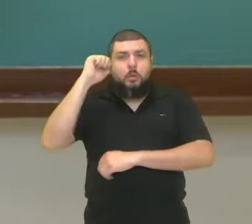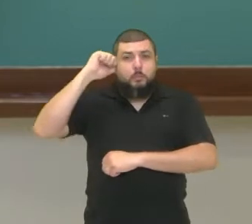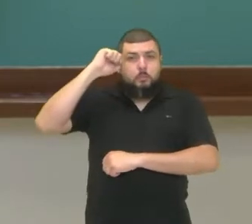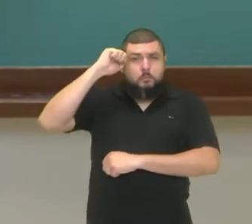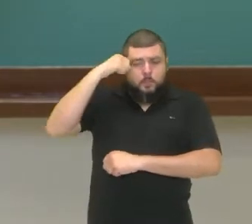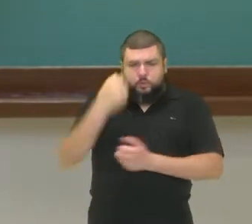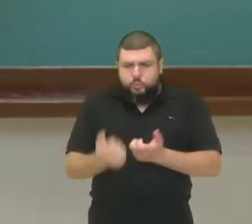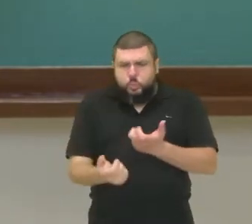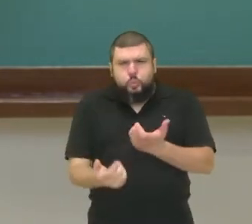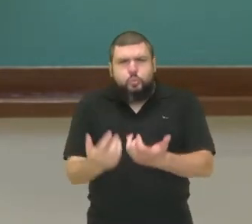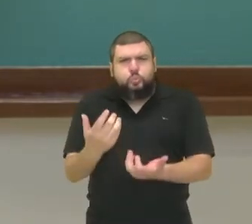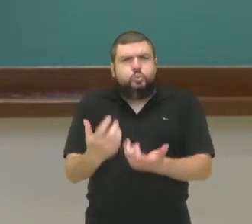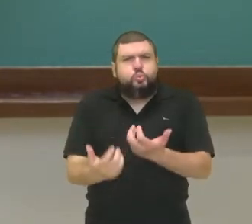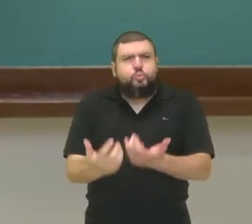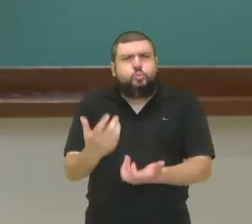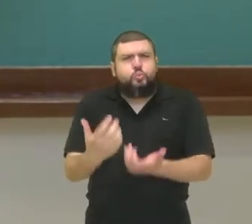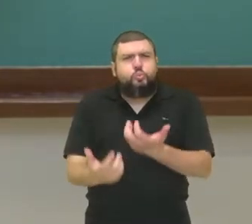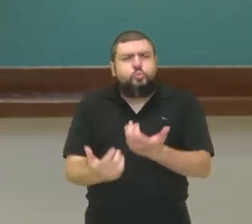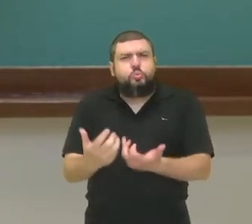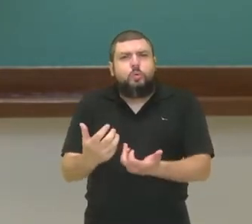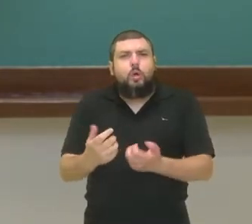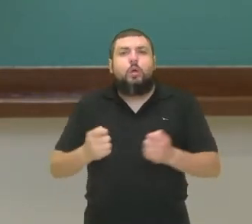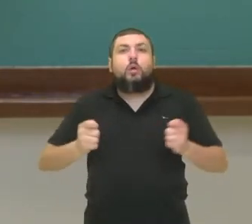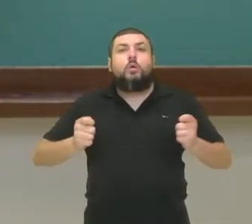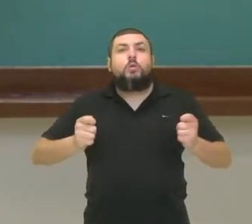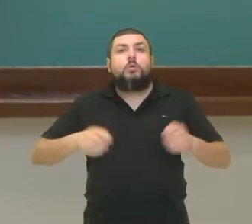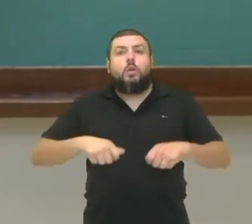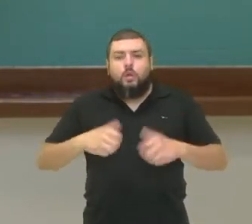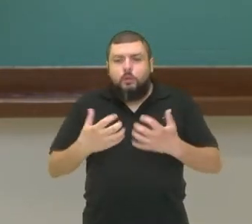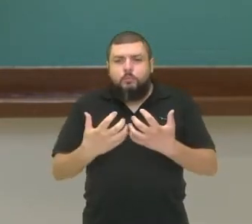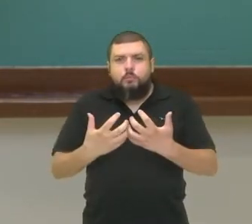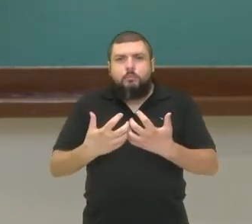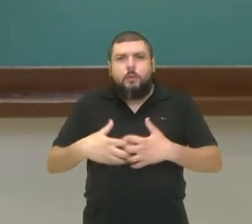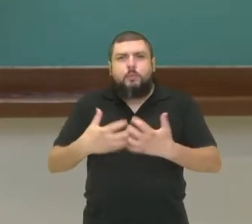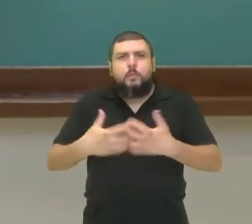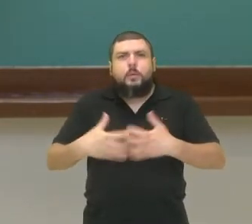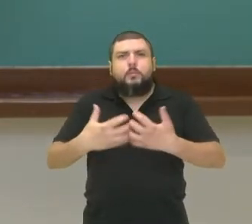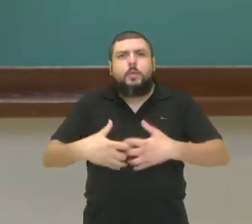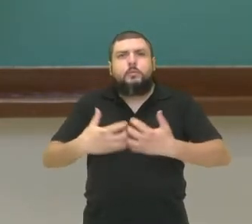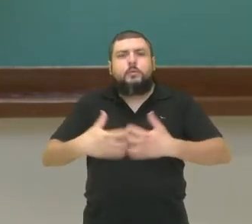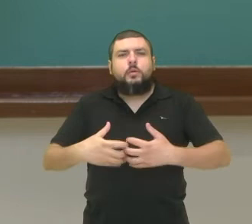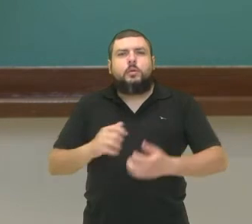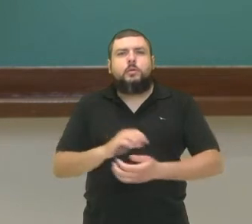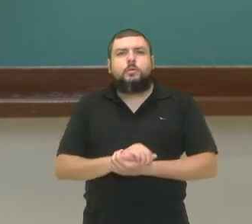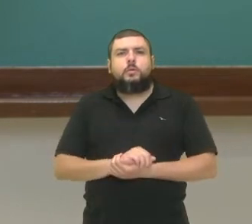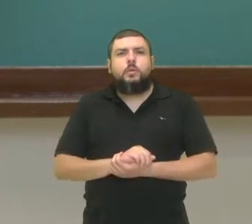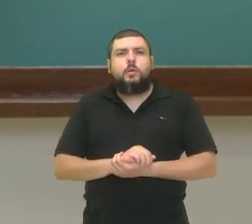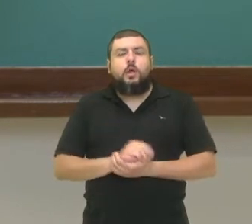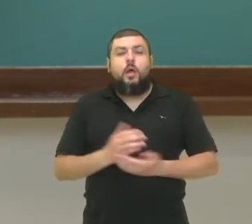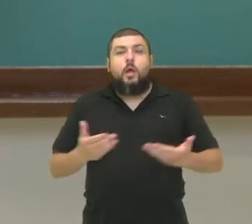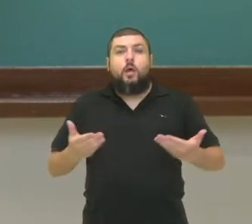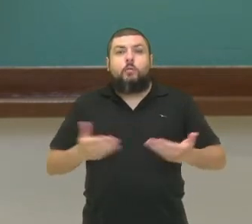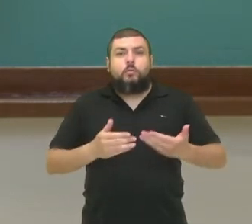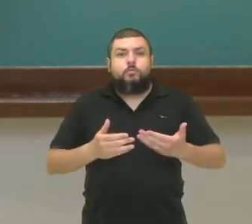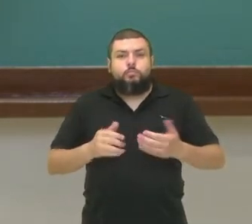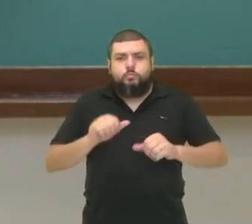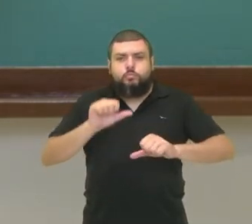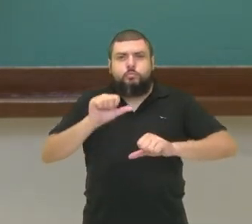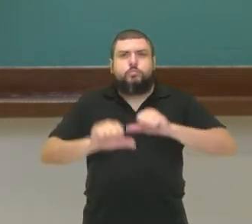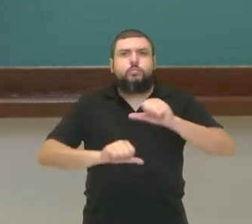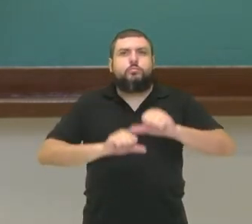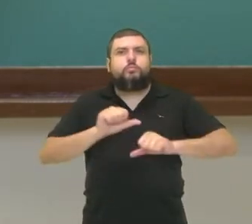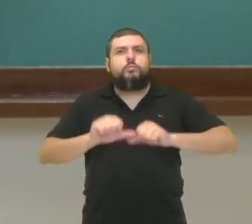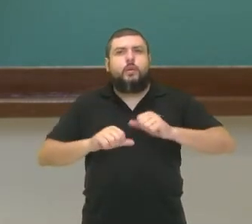força que modifica o trabalho para o maquinofaturado. Então você tem um maquinário que utiliza a força